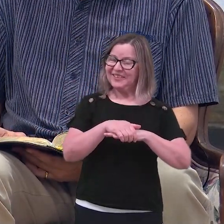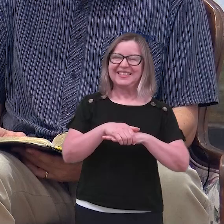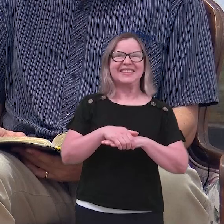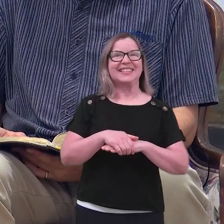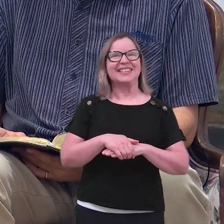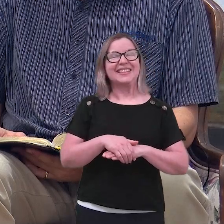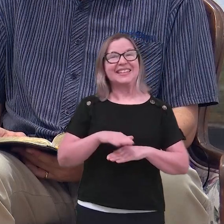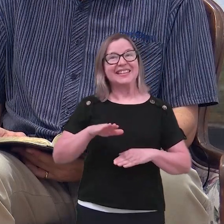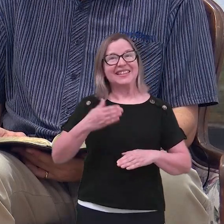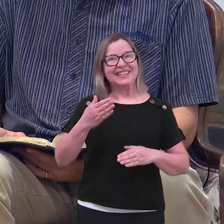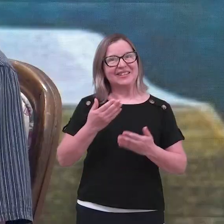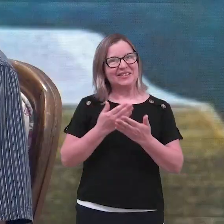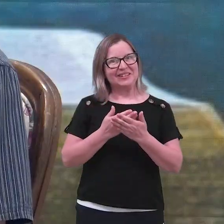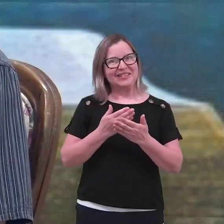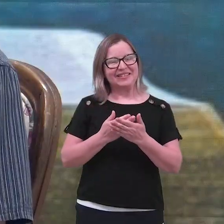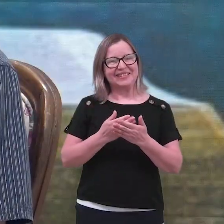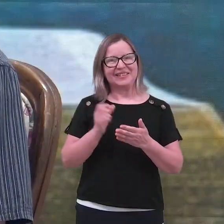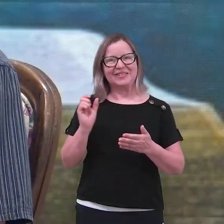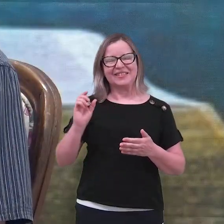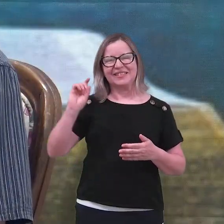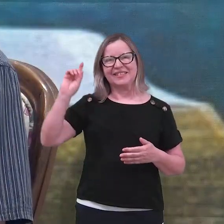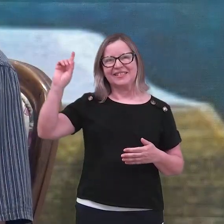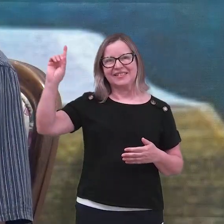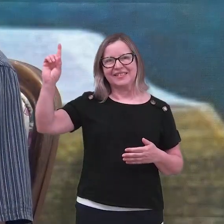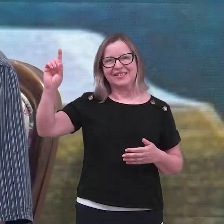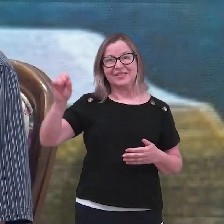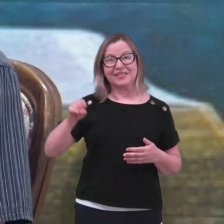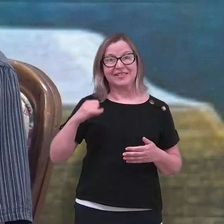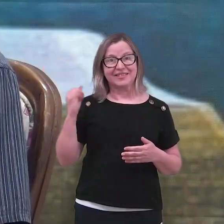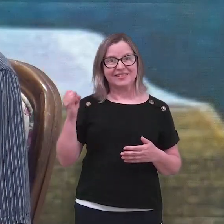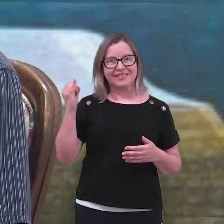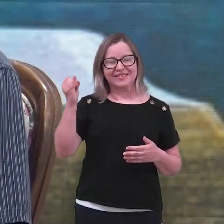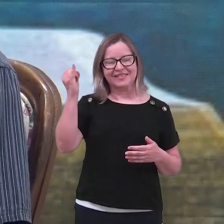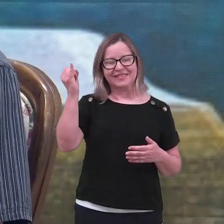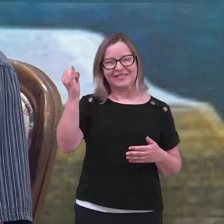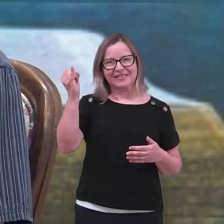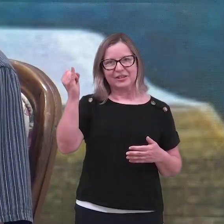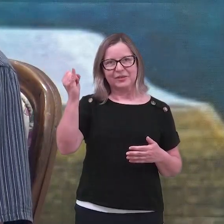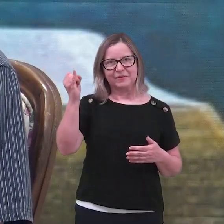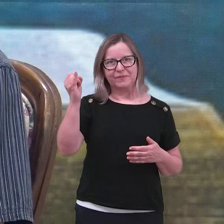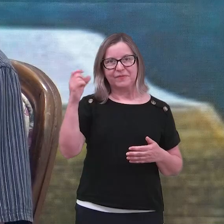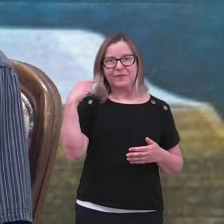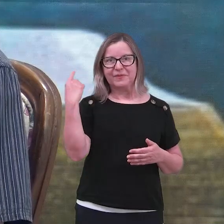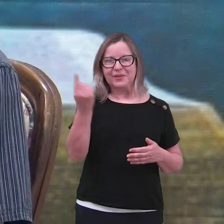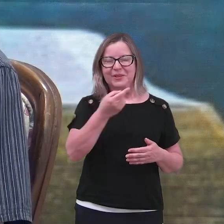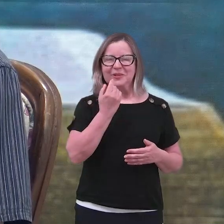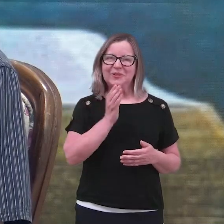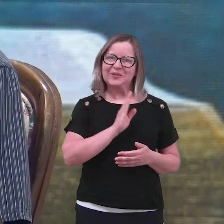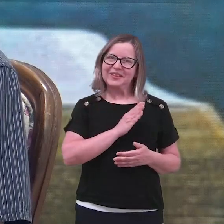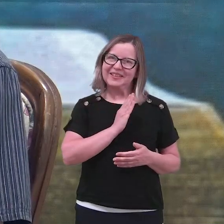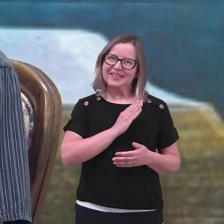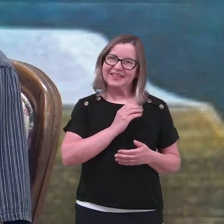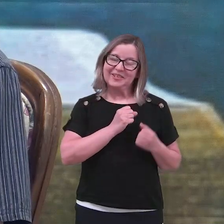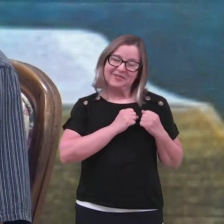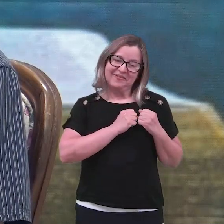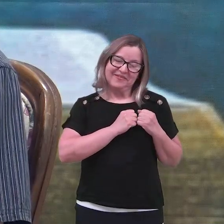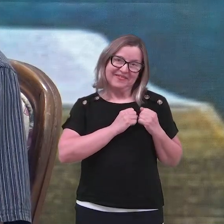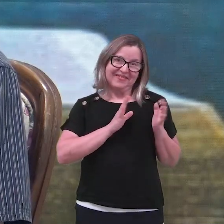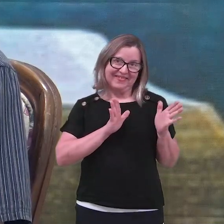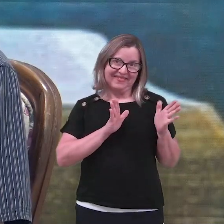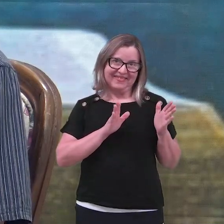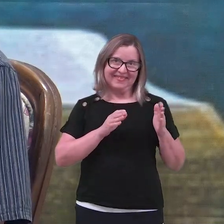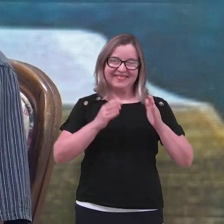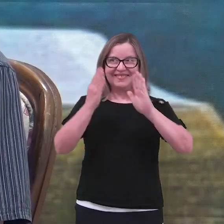um pouquinho da palavra de Deus. E é muito importante que nosso coração esteja disposto diante do